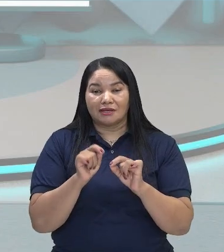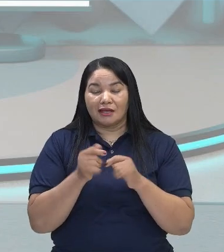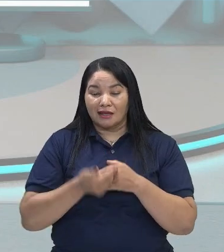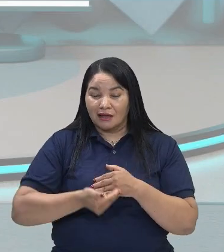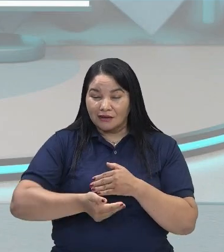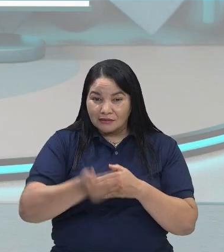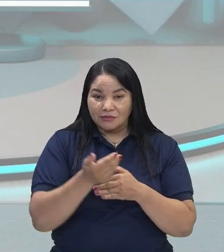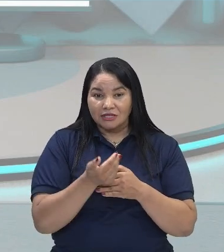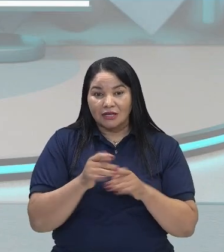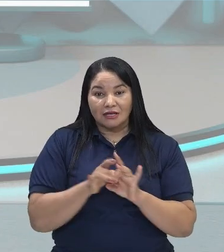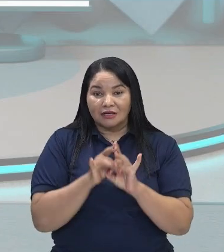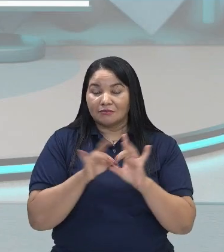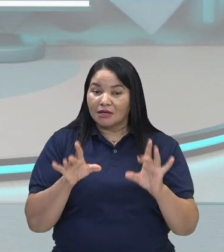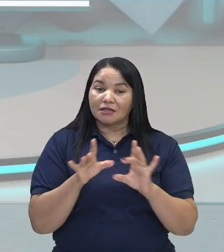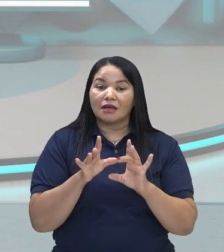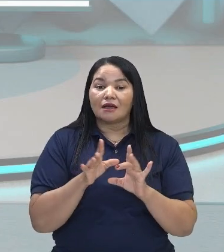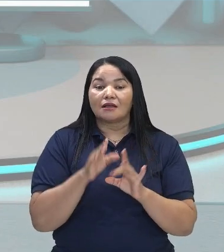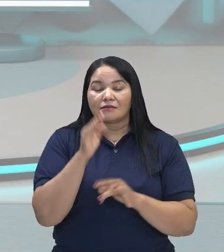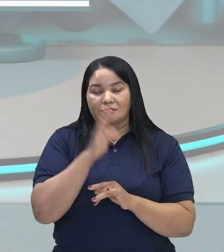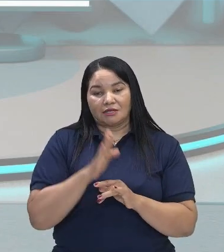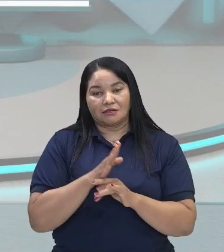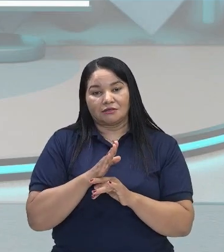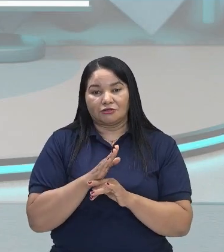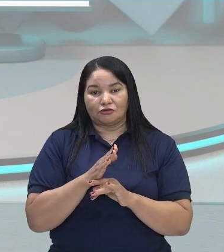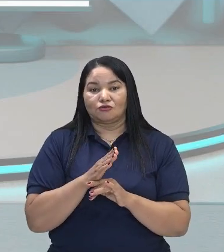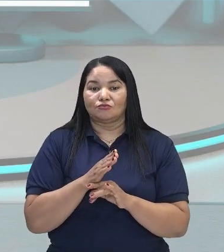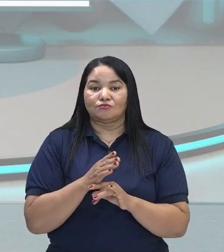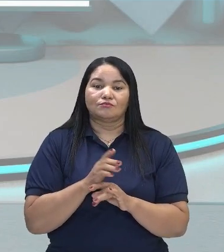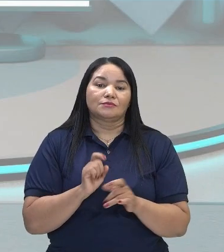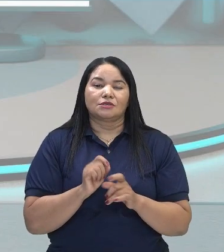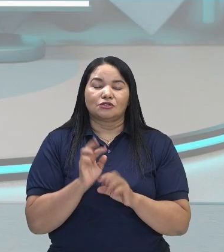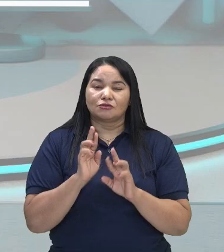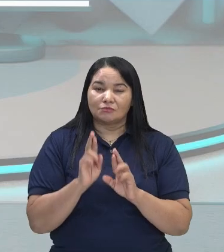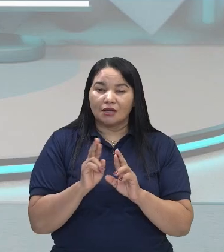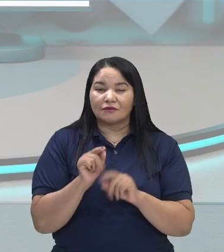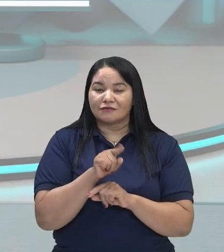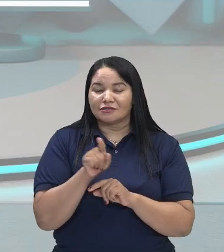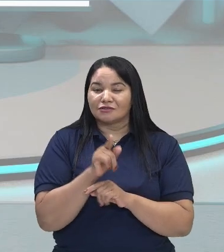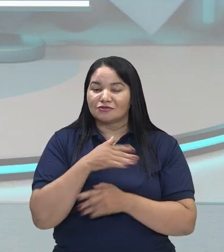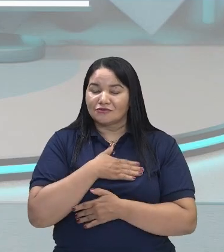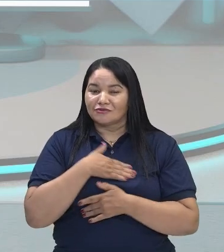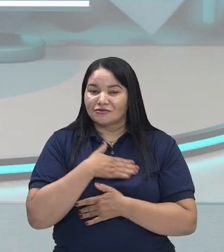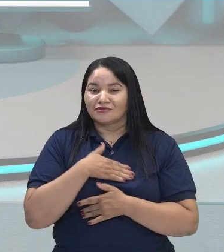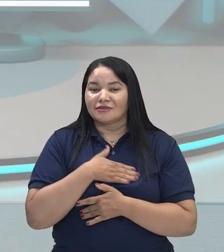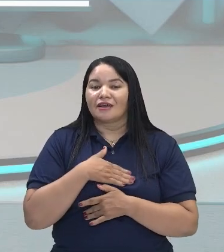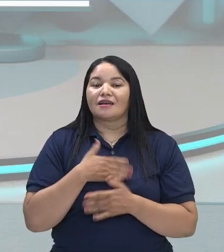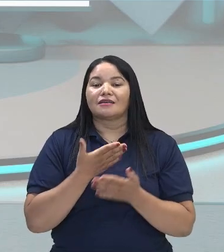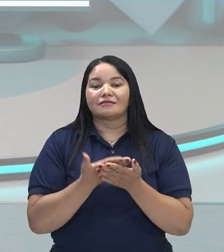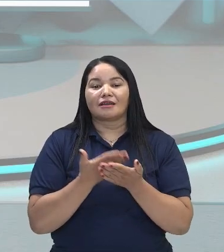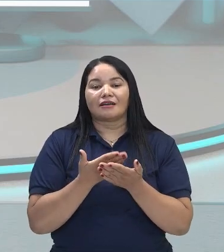para a liberdade do Brasil de Portugal, ok? Espero que vocês tenham gostado da aula de hoje.